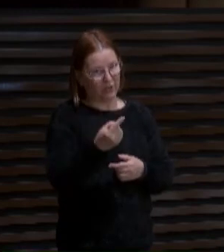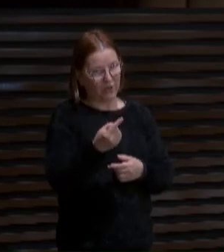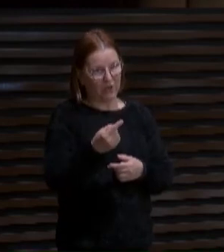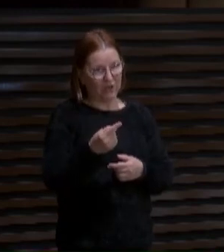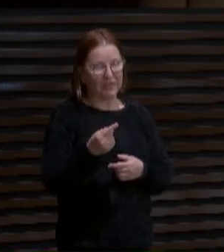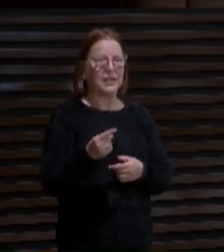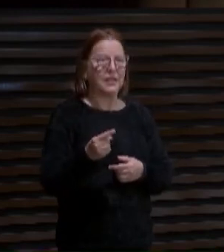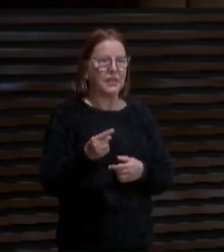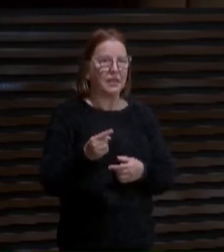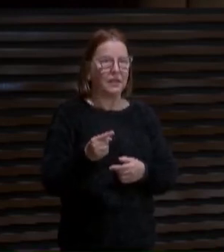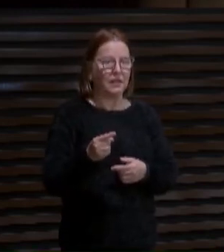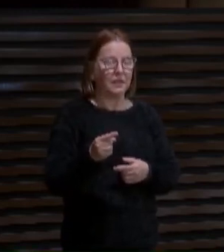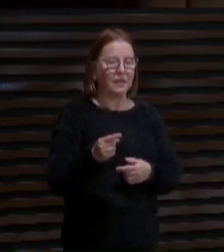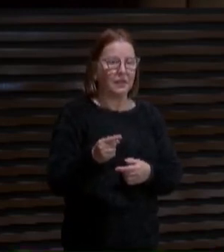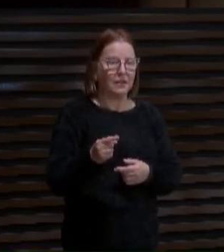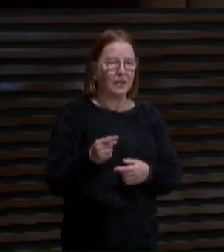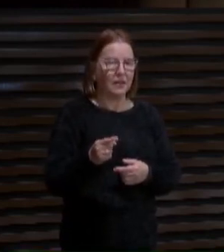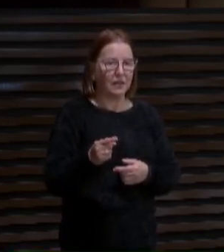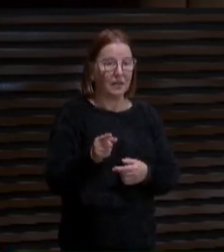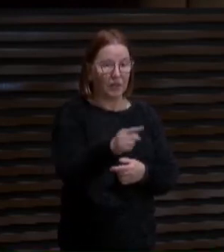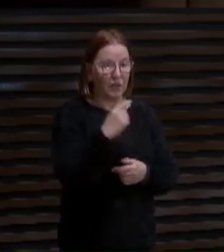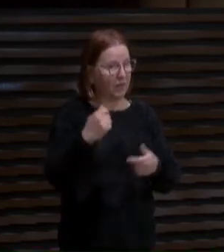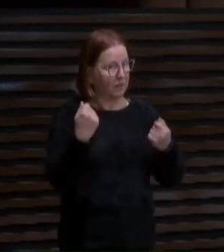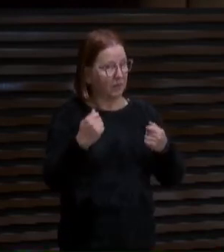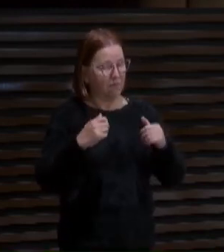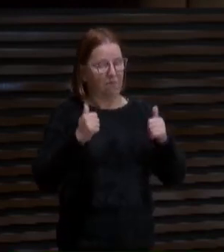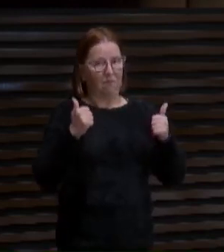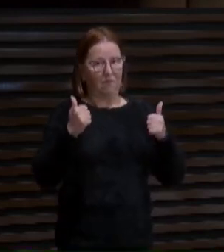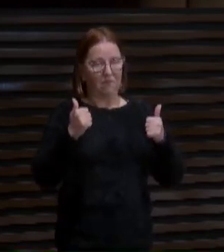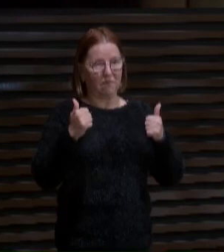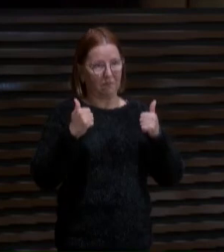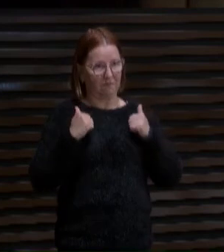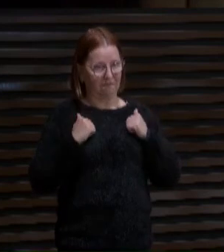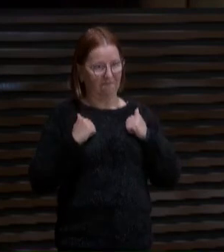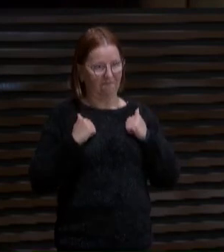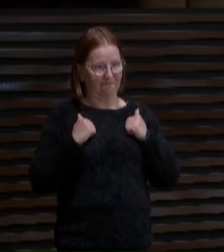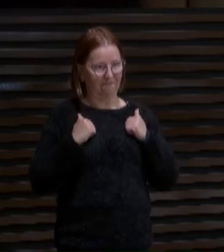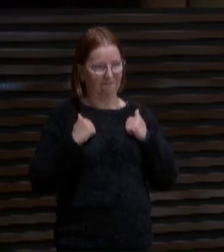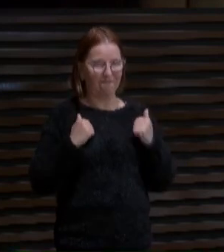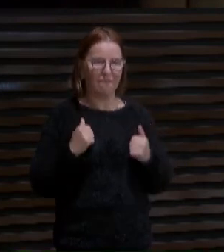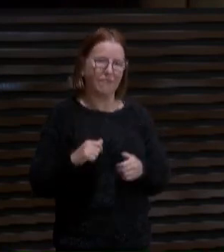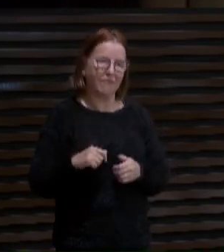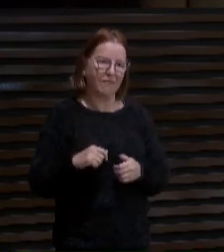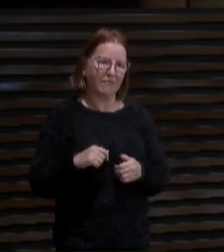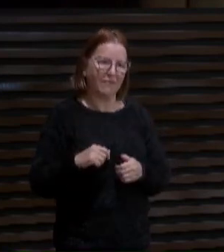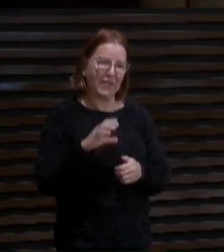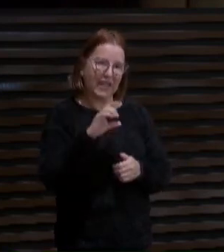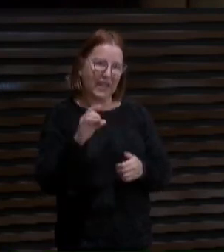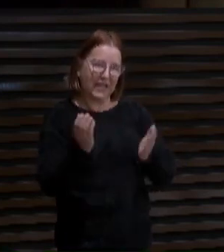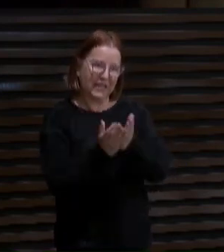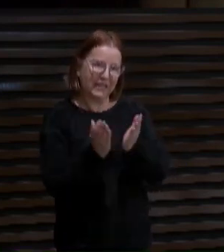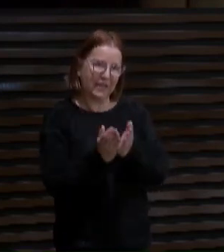Pecar contra quem nos de fama é também dever de cada Cristão sondar o seu próprio coração